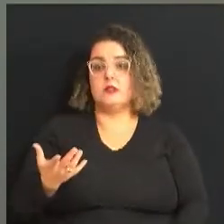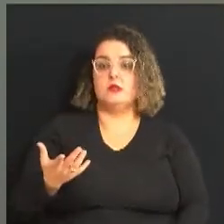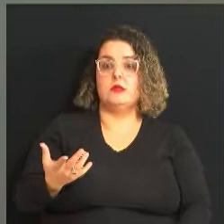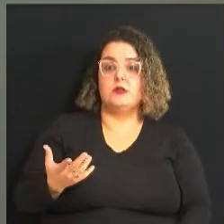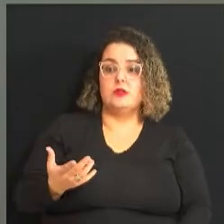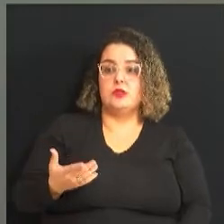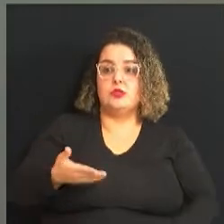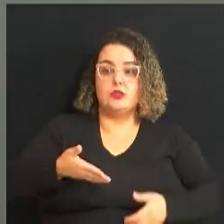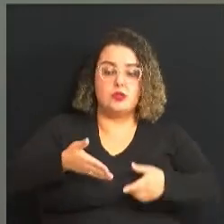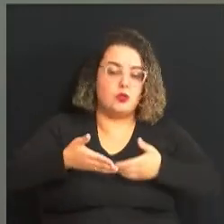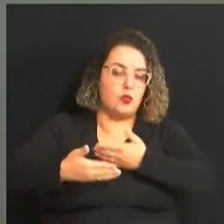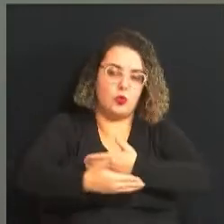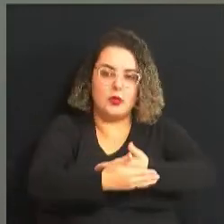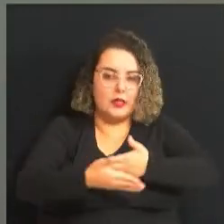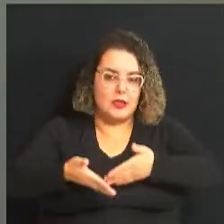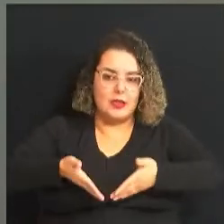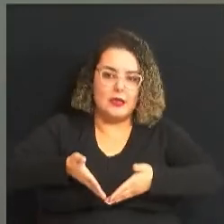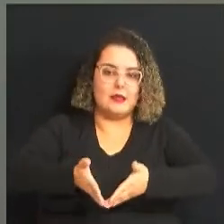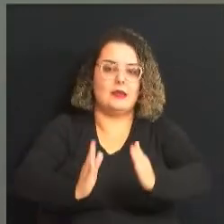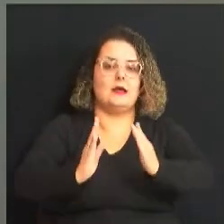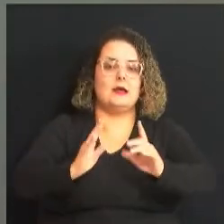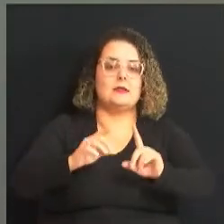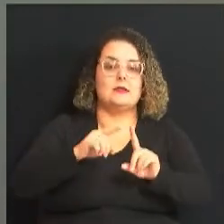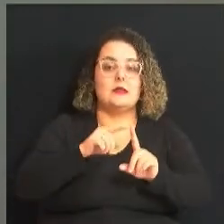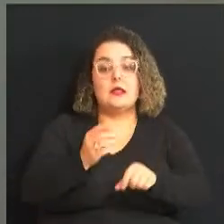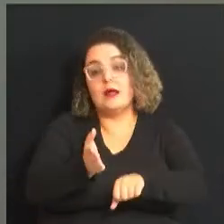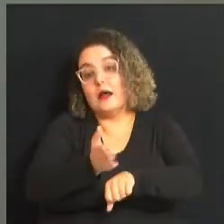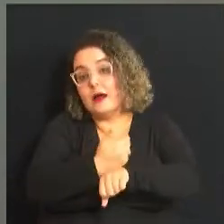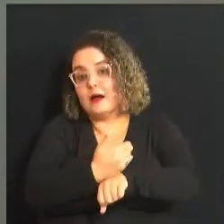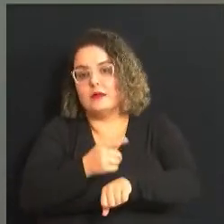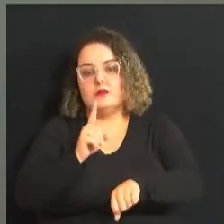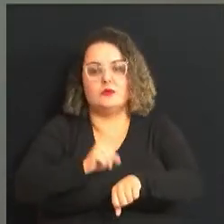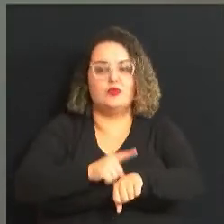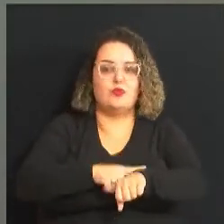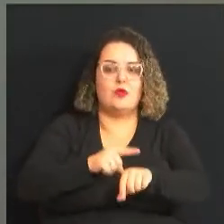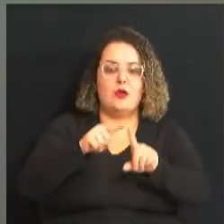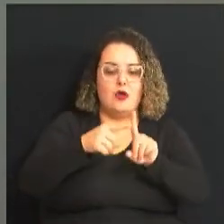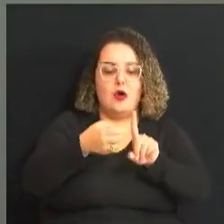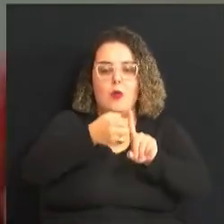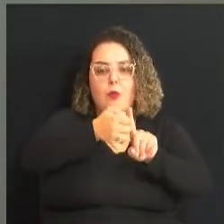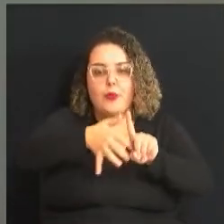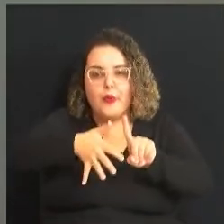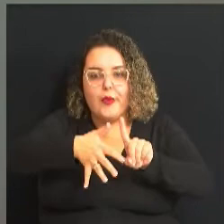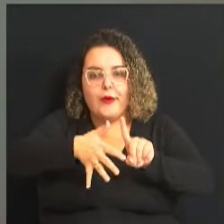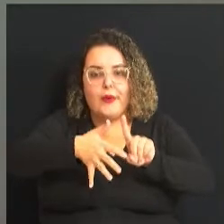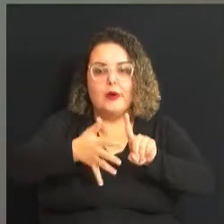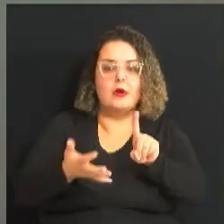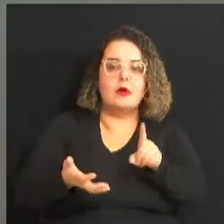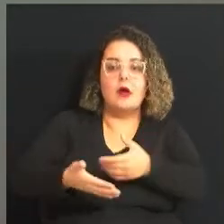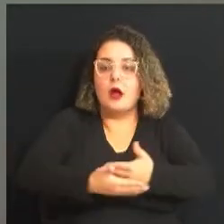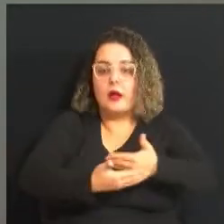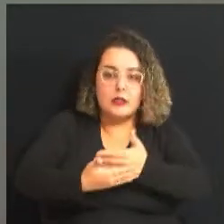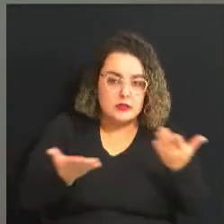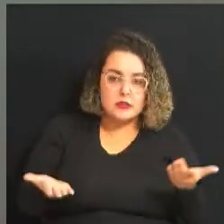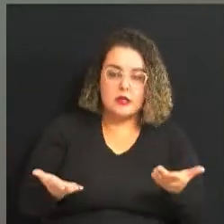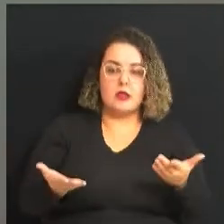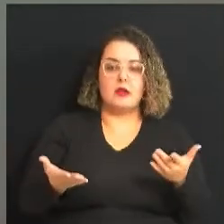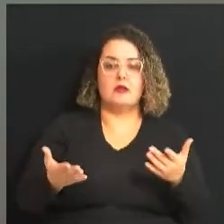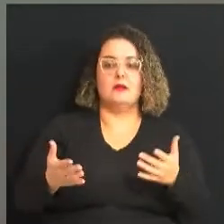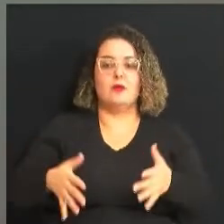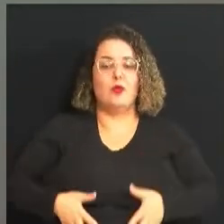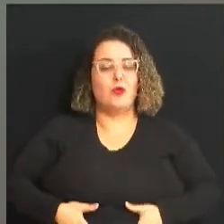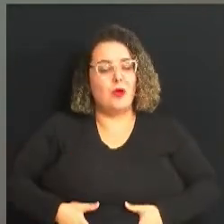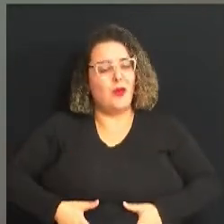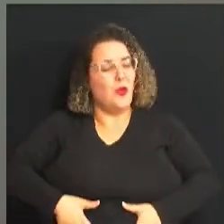tem mais riscos da bolsa romper antes da hora, tem mais riscos de entrar em trabalho de parto antes